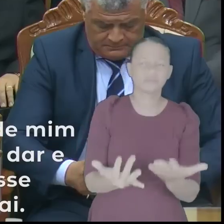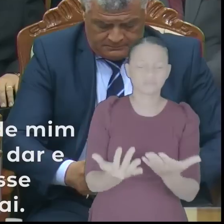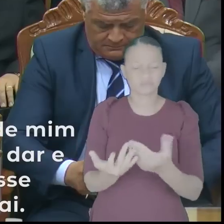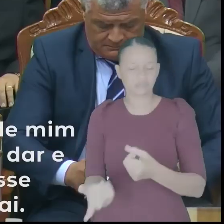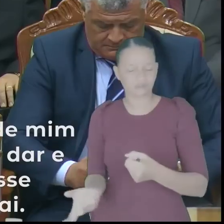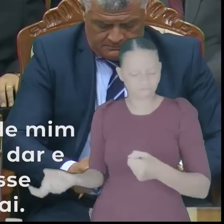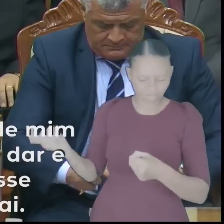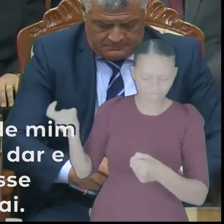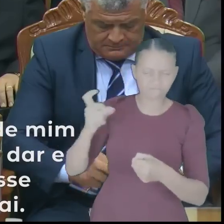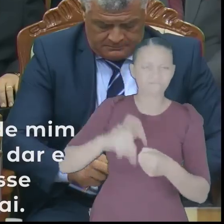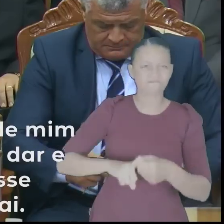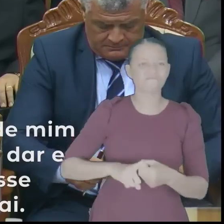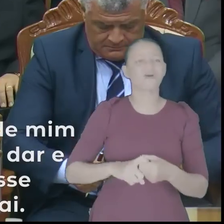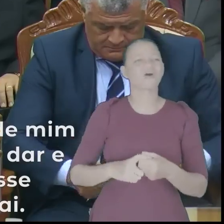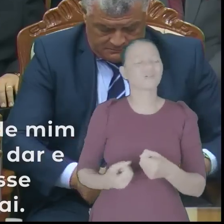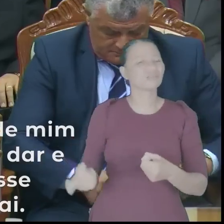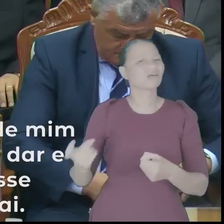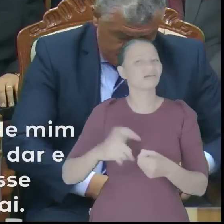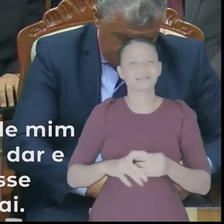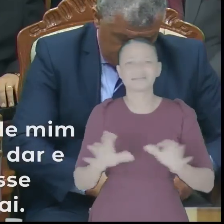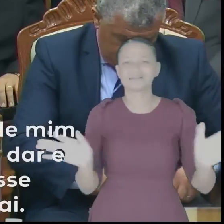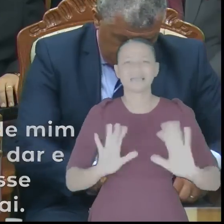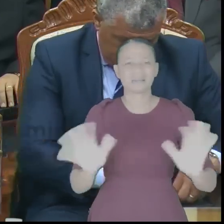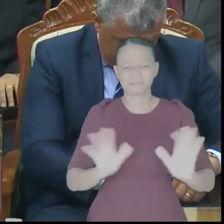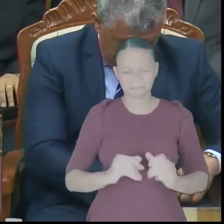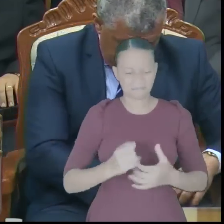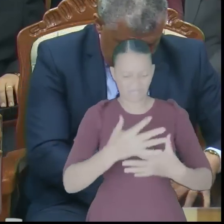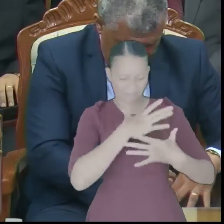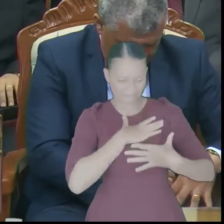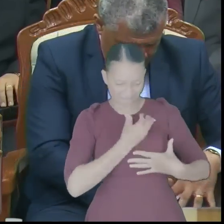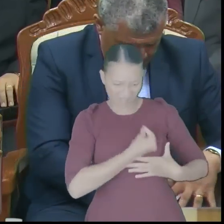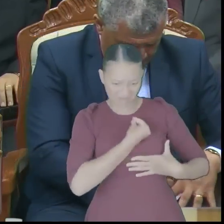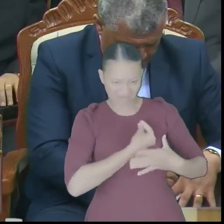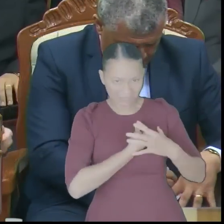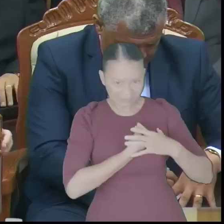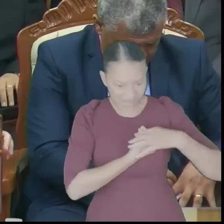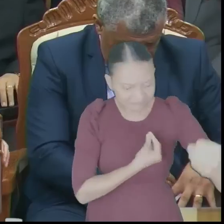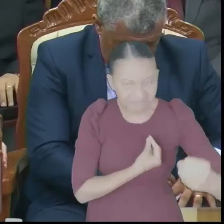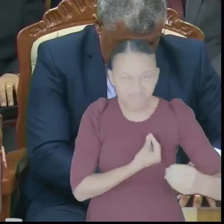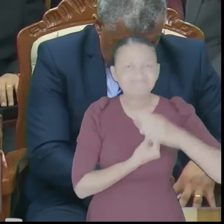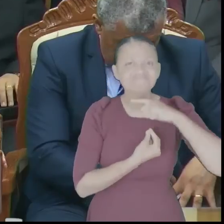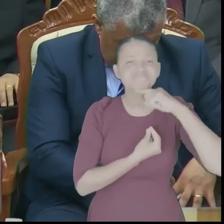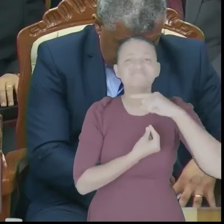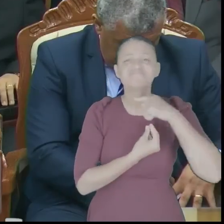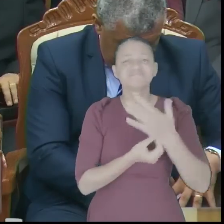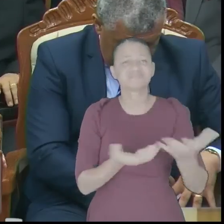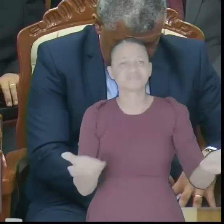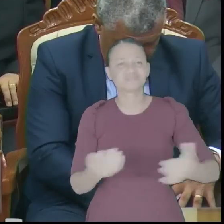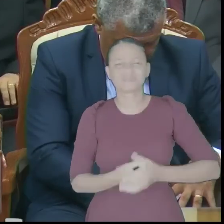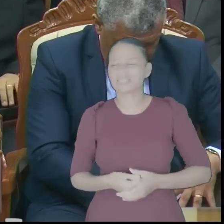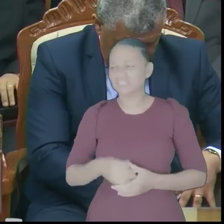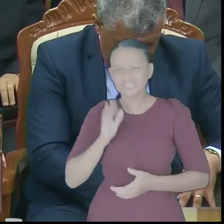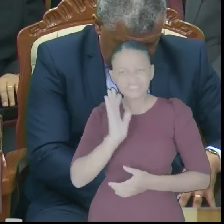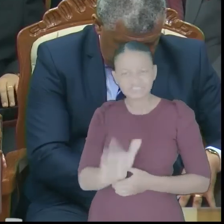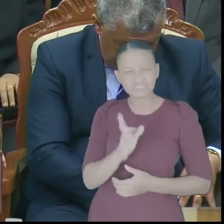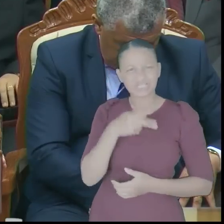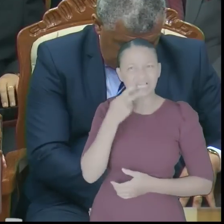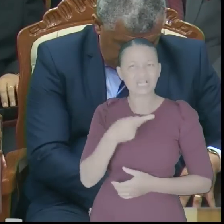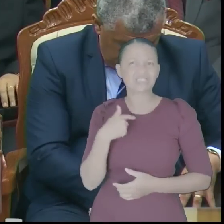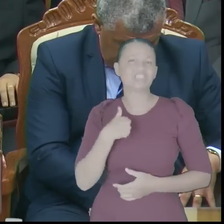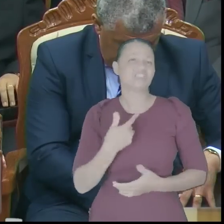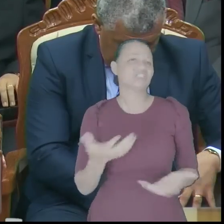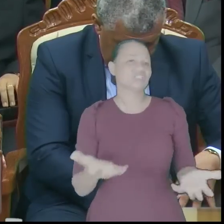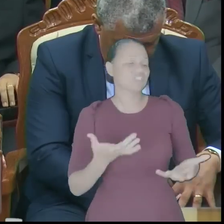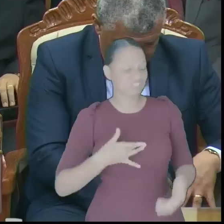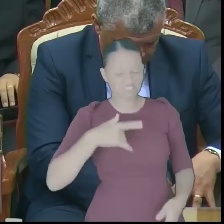a tomá-la. Ninguém tira a minha vida, disse Jesus. Imagina, você conhece alguém que já disse isso uma vez, se eu não quiser eu não